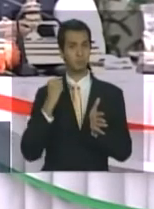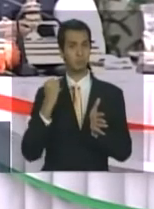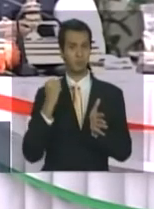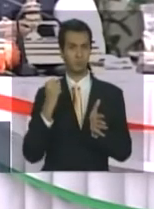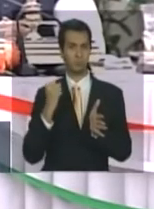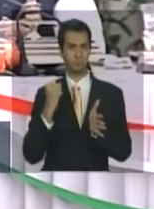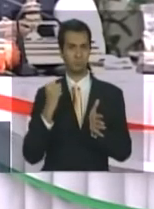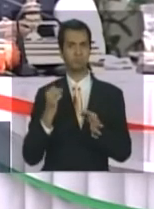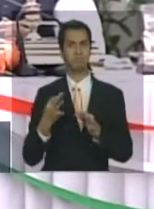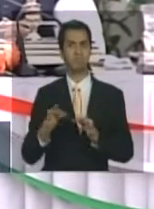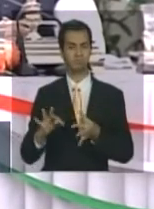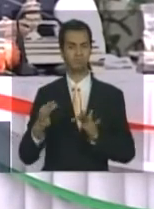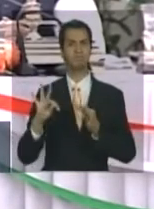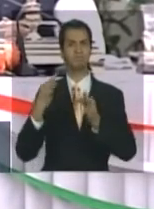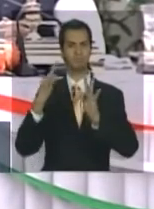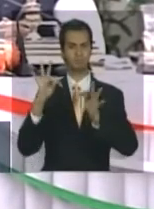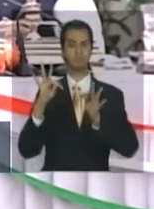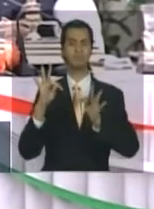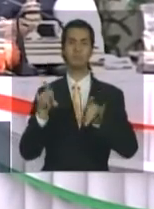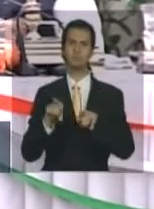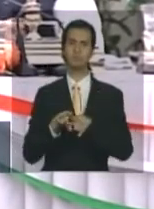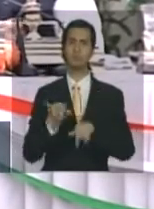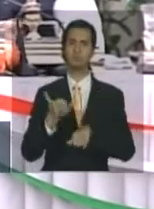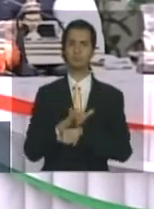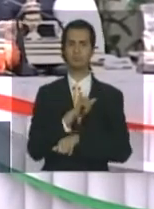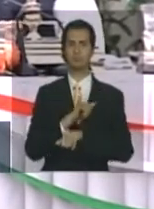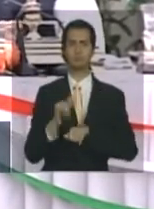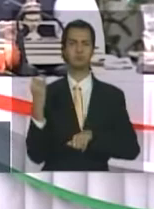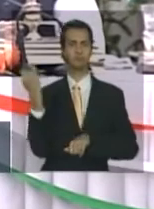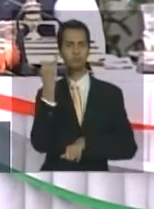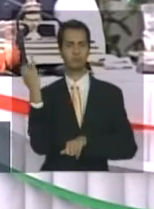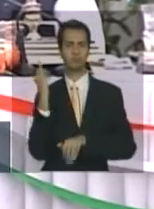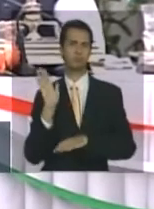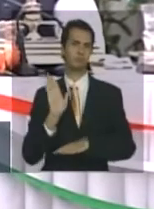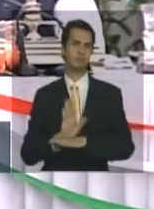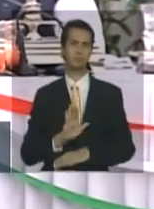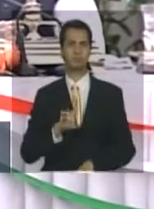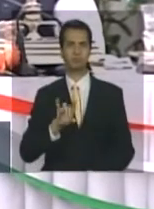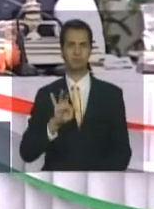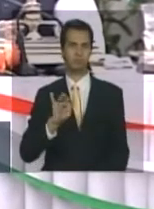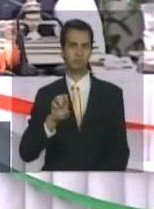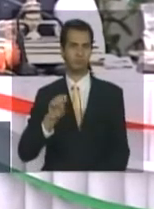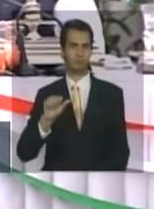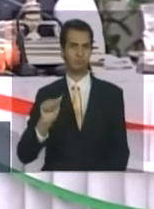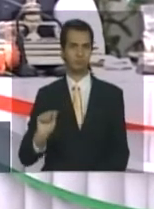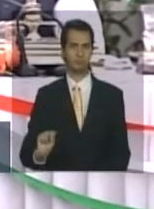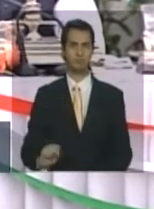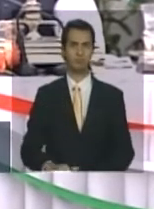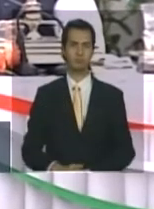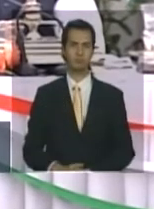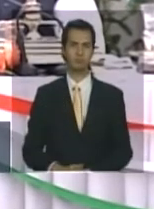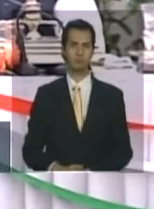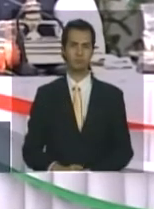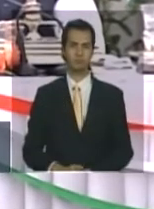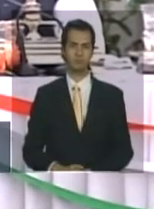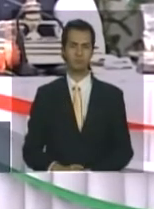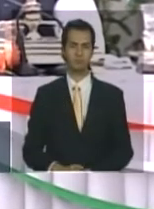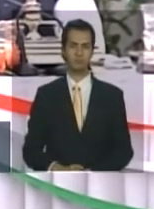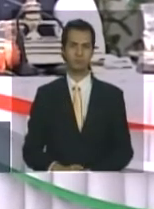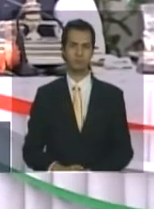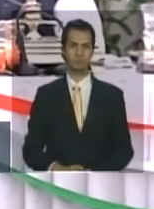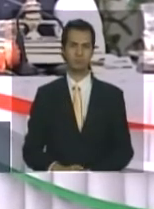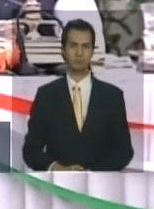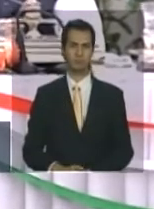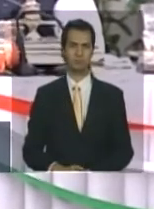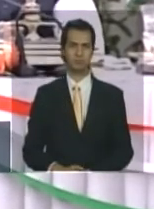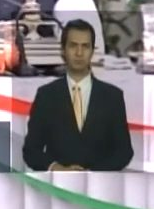componente tecnológico e estratégico. On the defense arena, India and Brazil wish to soon bring to completion our ongoing